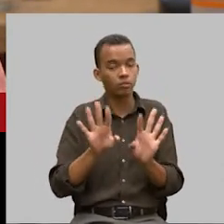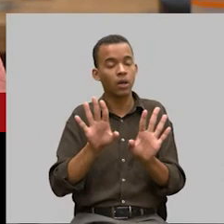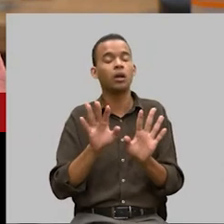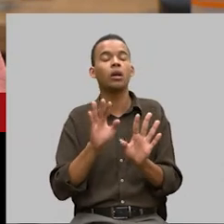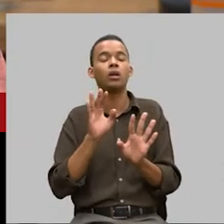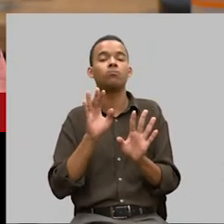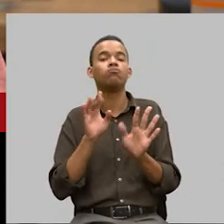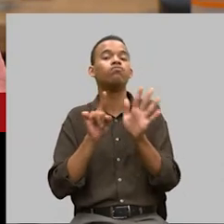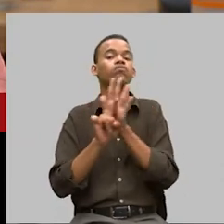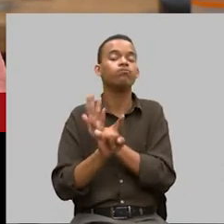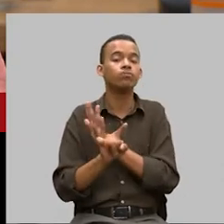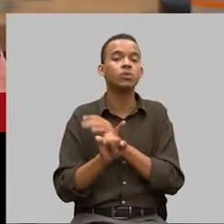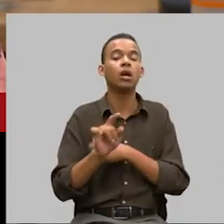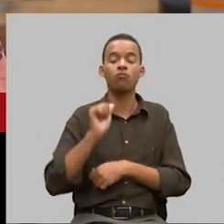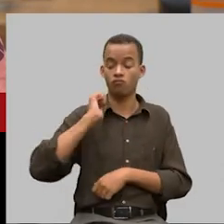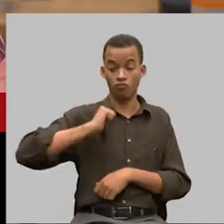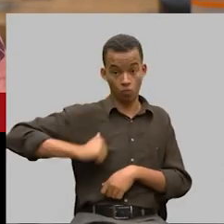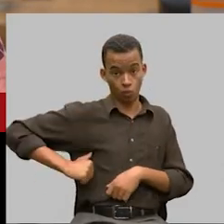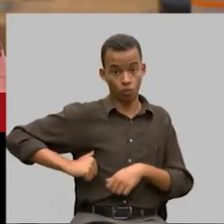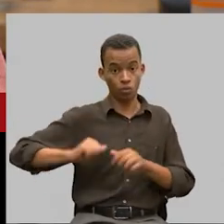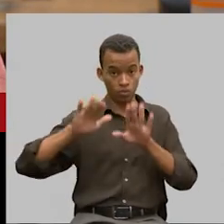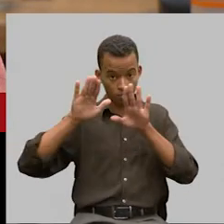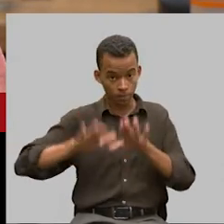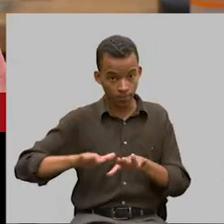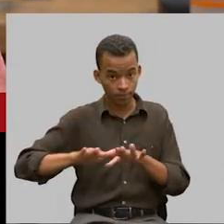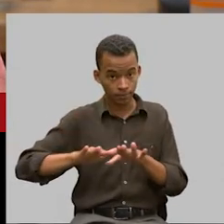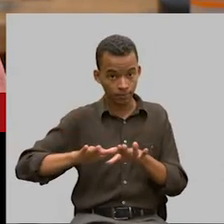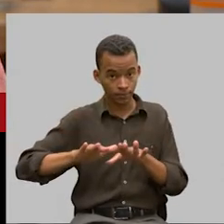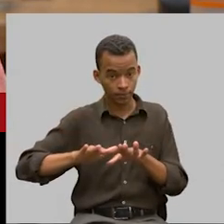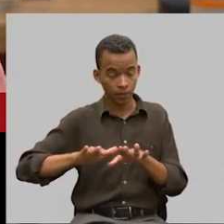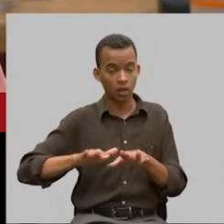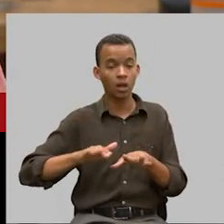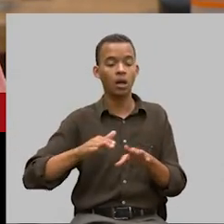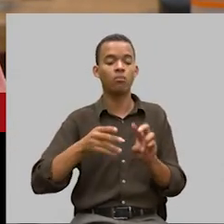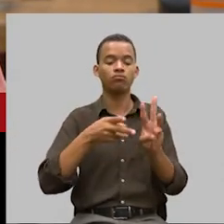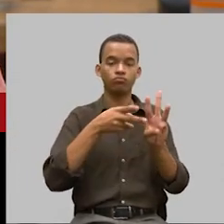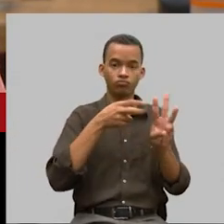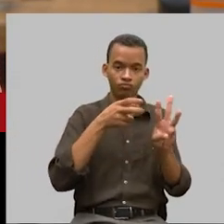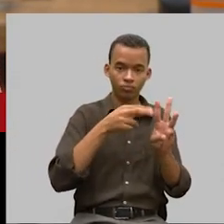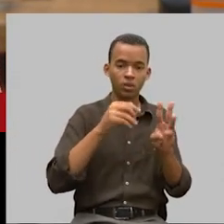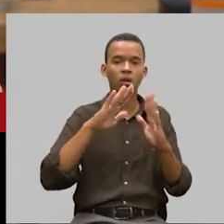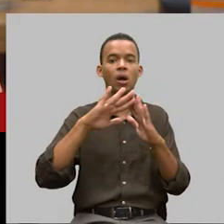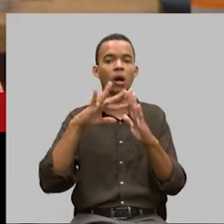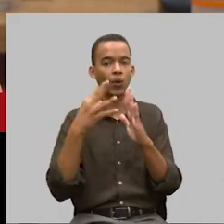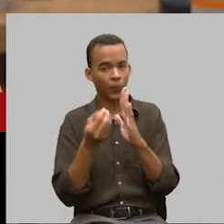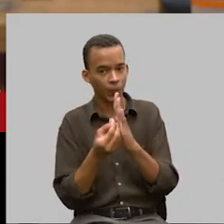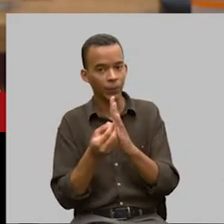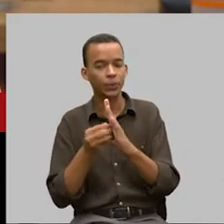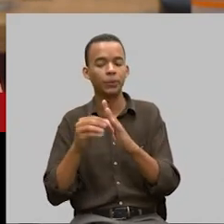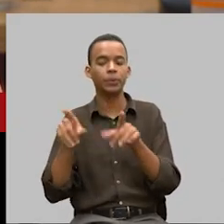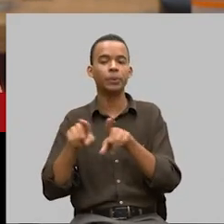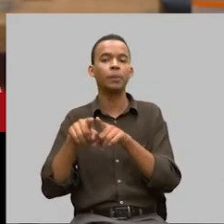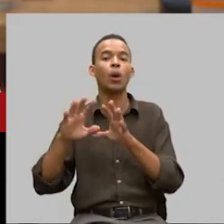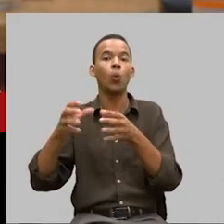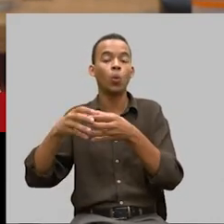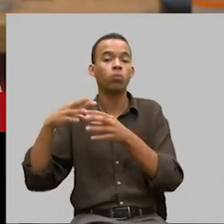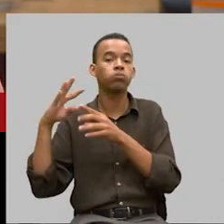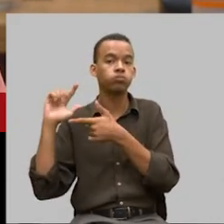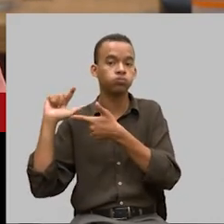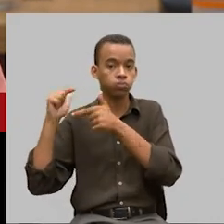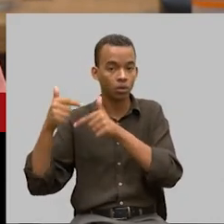como a gente ampliar o Bolsa permanência para os demais povos e comunidades tradicionais e agricultores